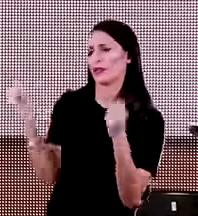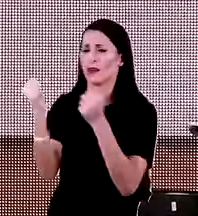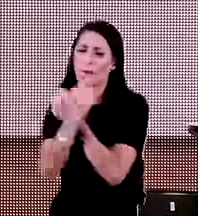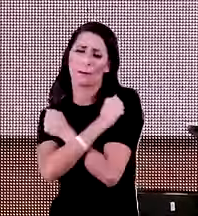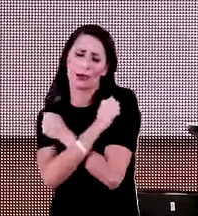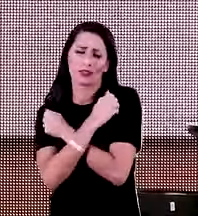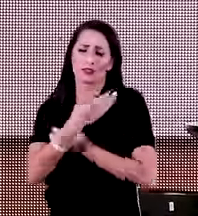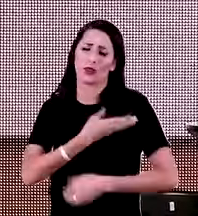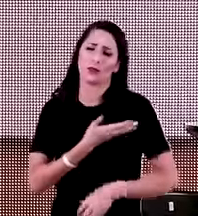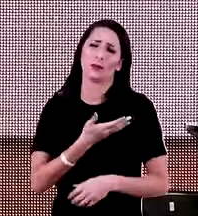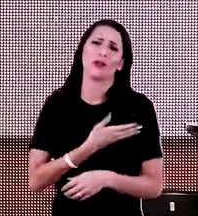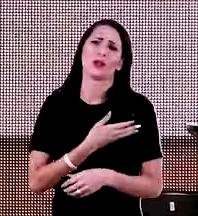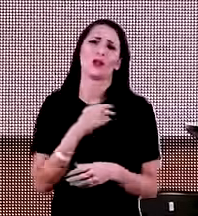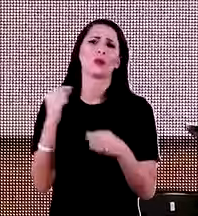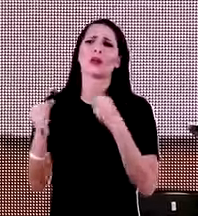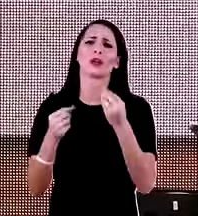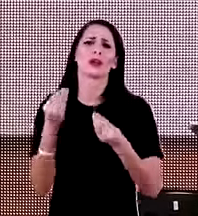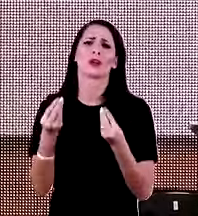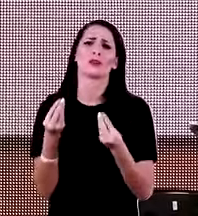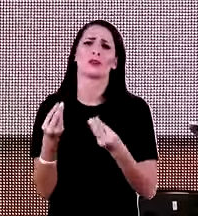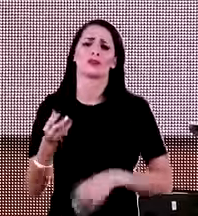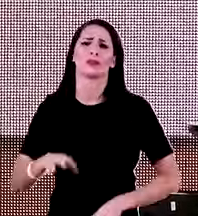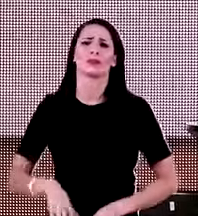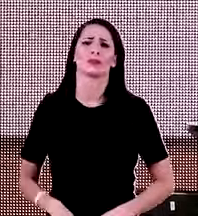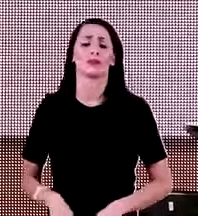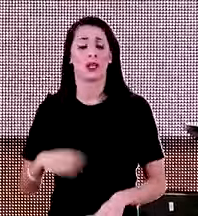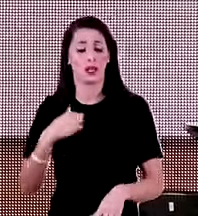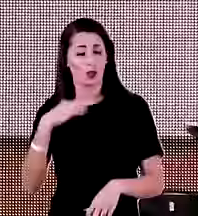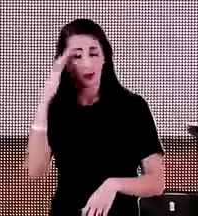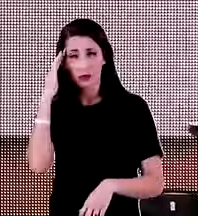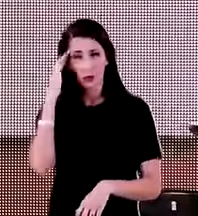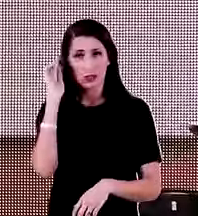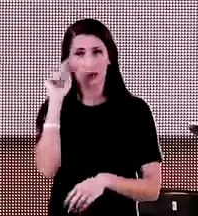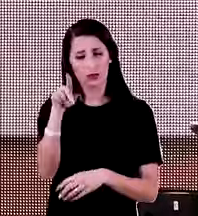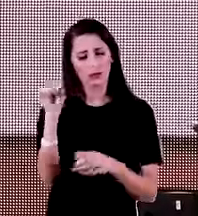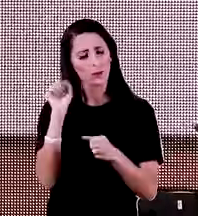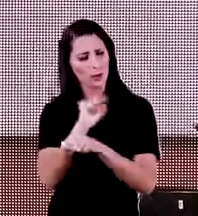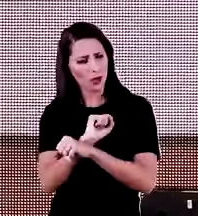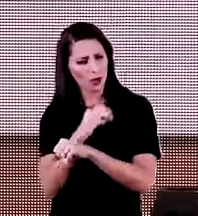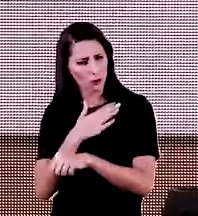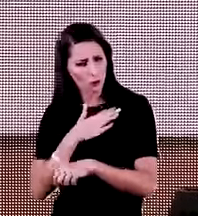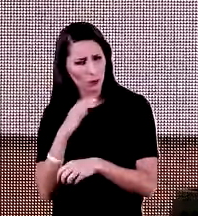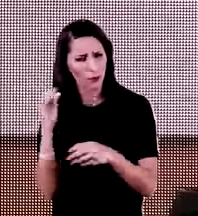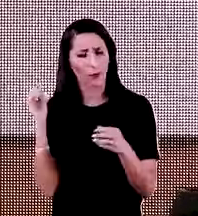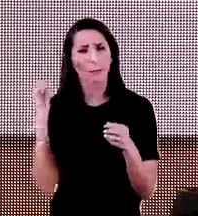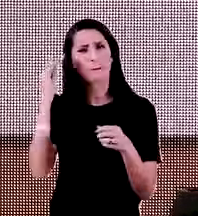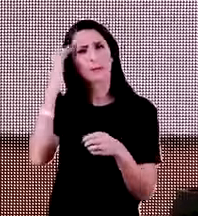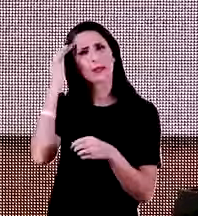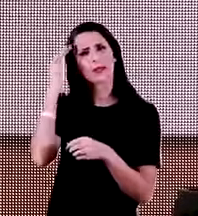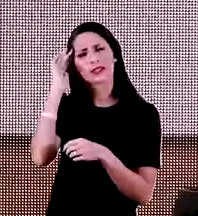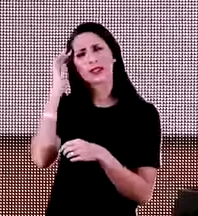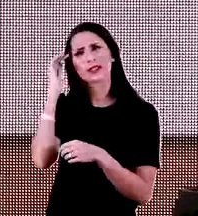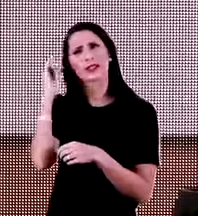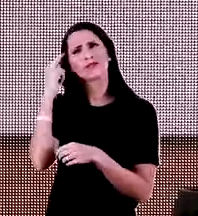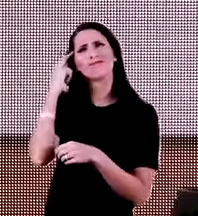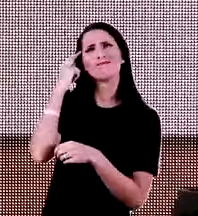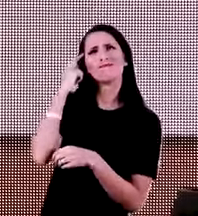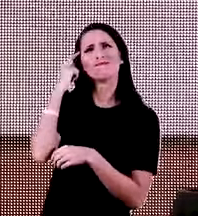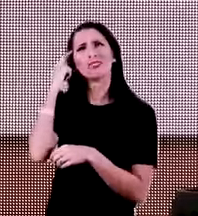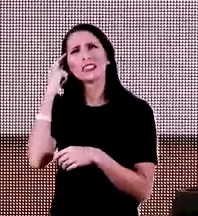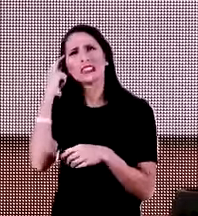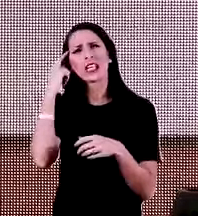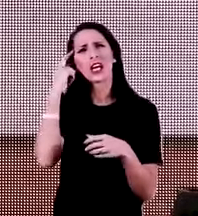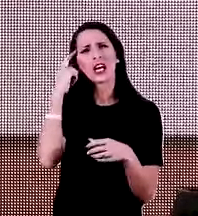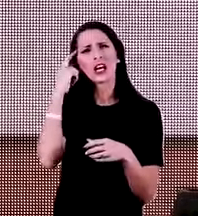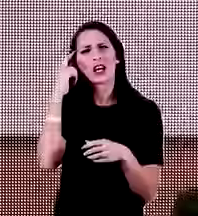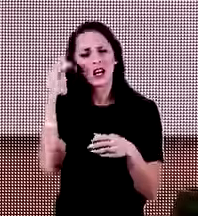amigo? Eu não sei se você parou comigo para pensar. Trincheira é um buraco que é feito na terra. E a trincheira